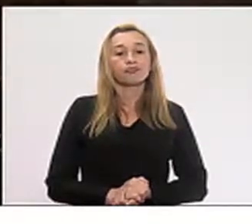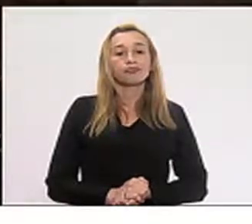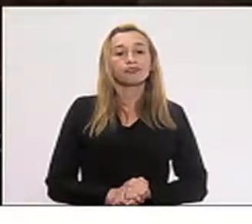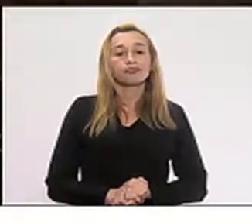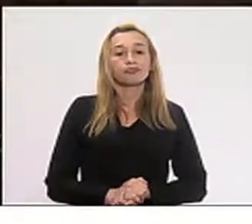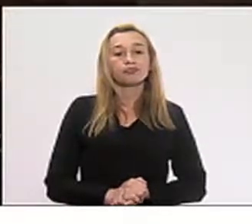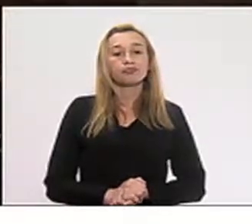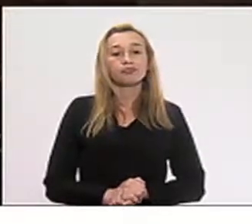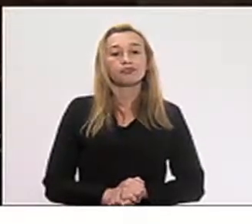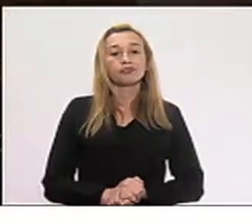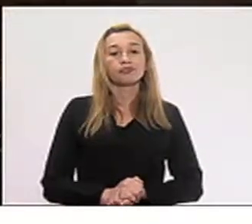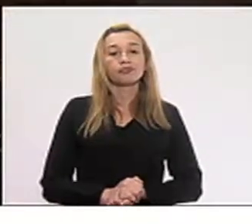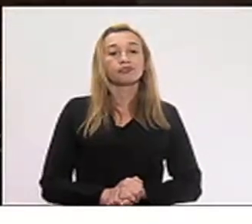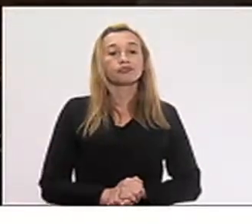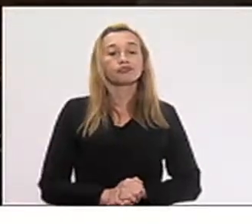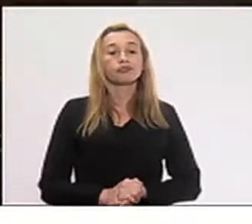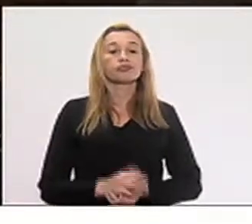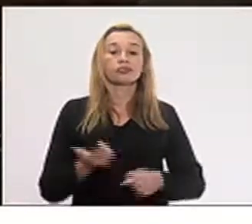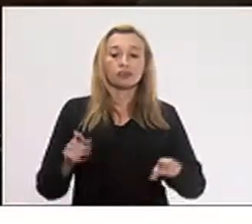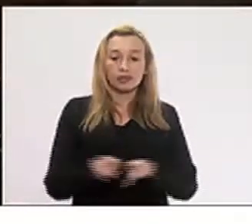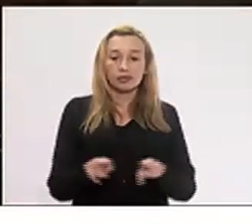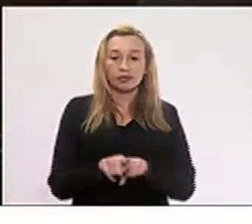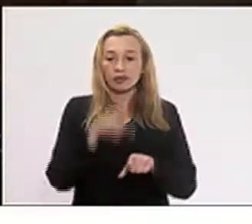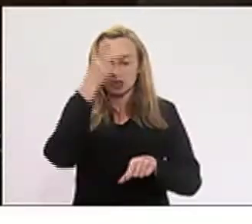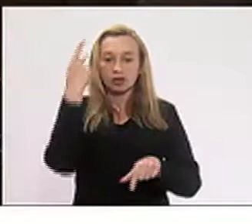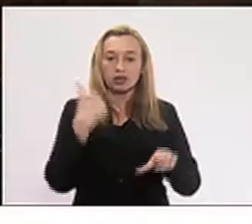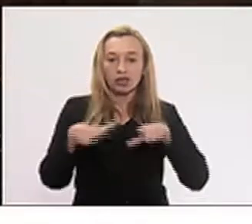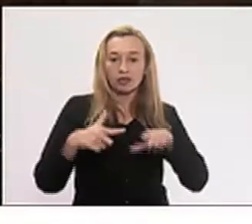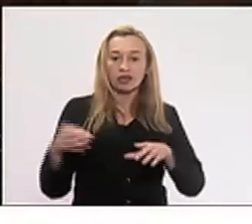estão aqui sempre trabalhando.